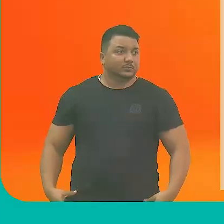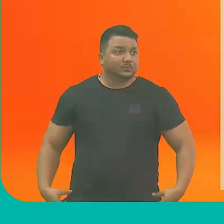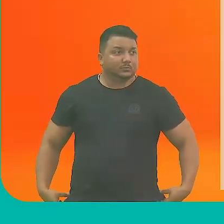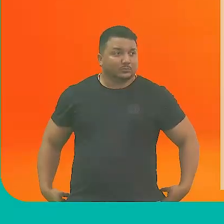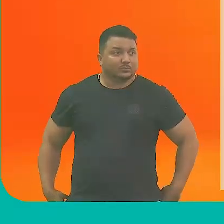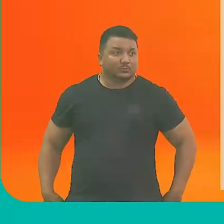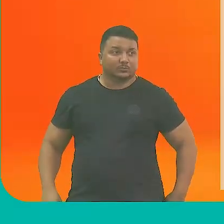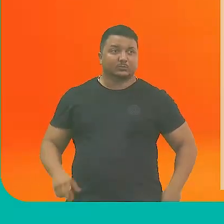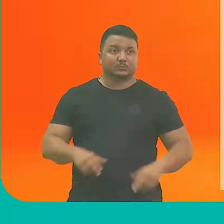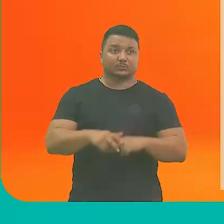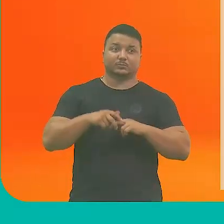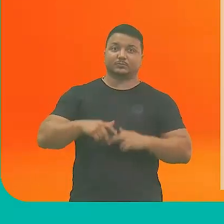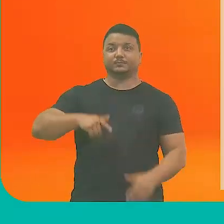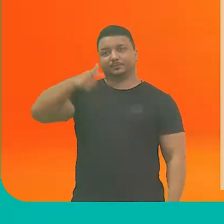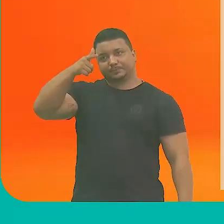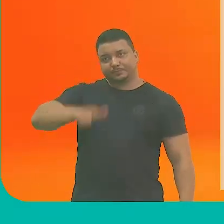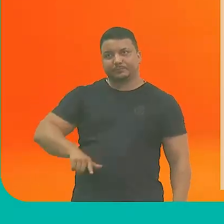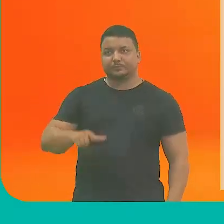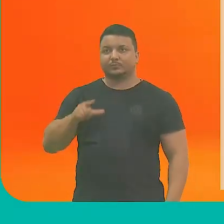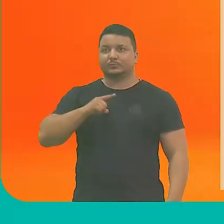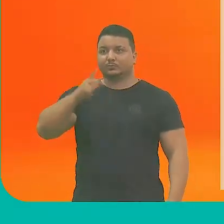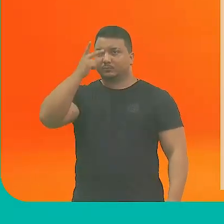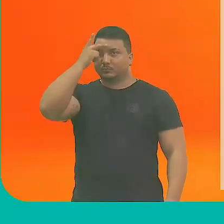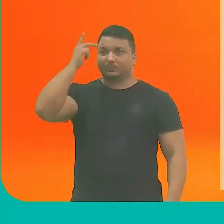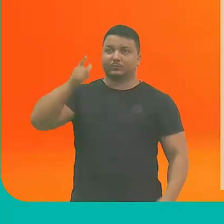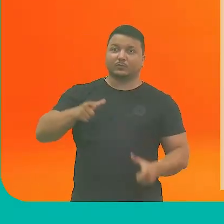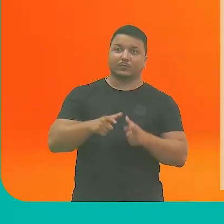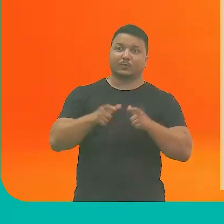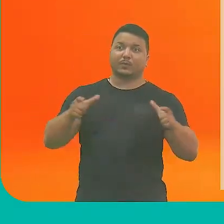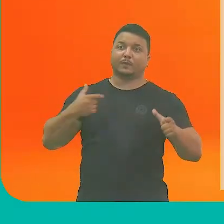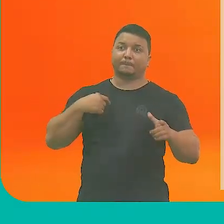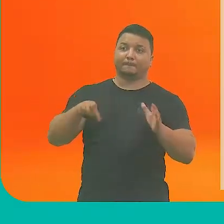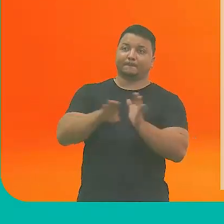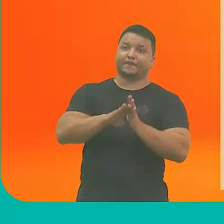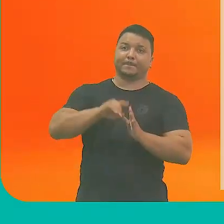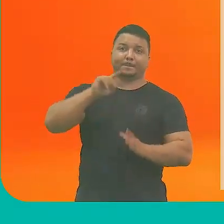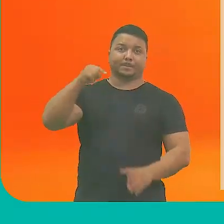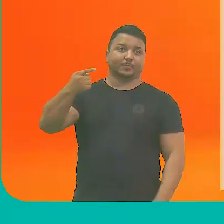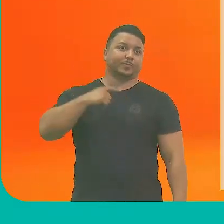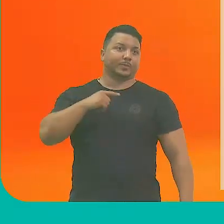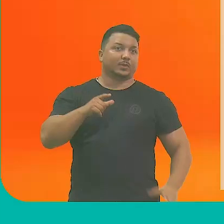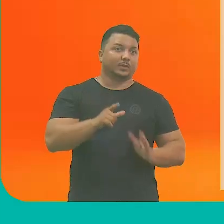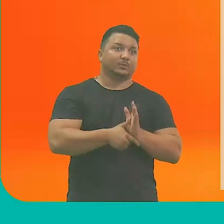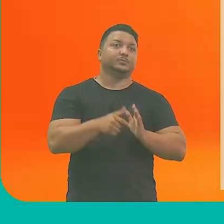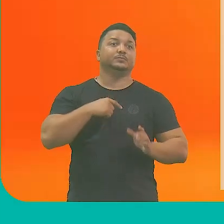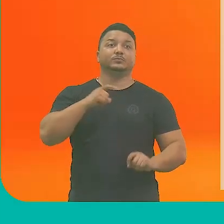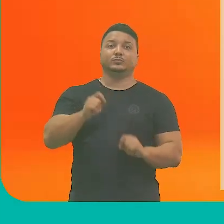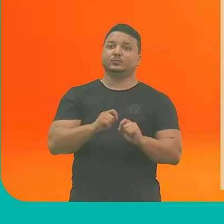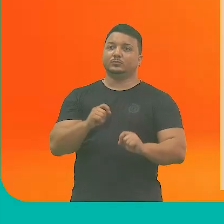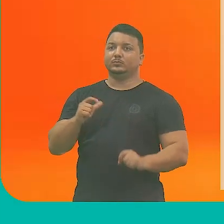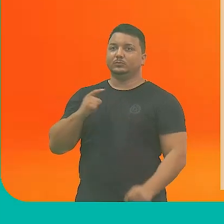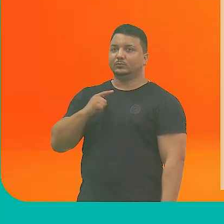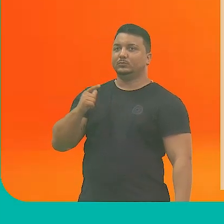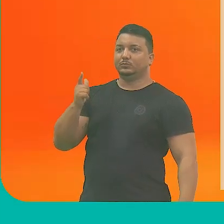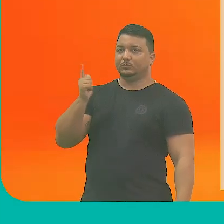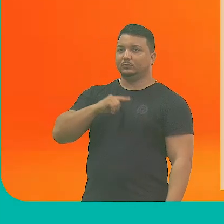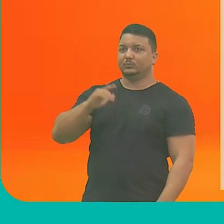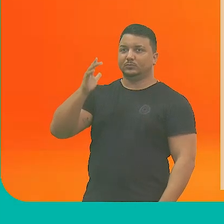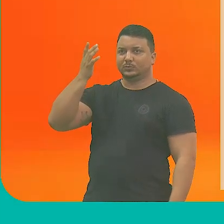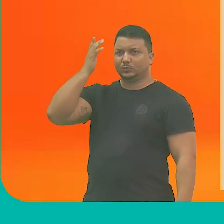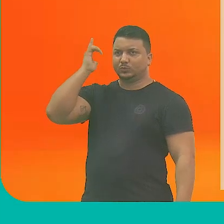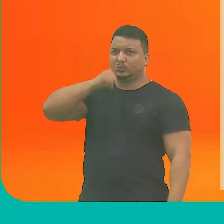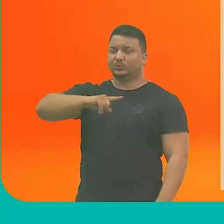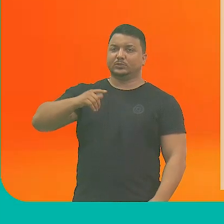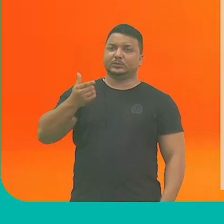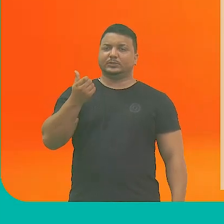volto a repetir, não é? Tem muita gente chegando depois, eu acredito em de 6